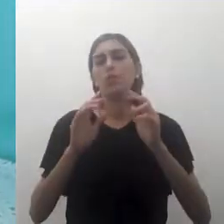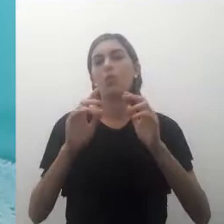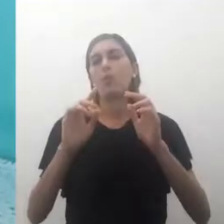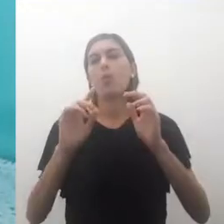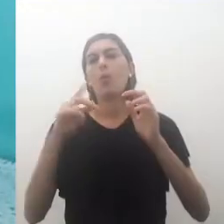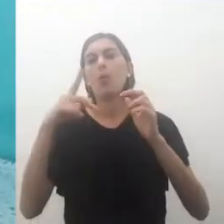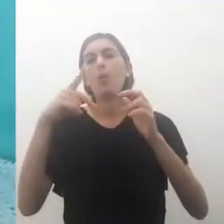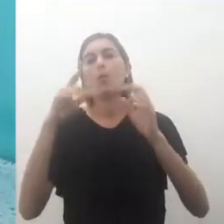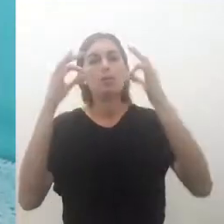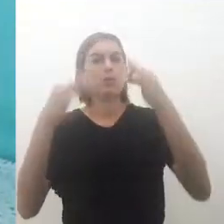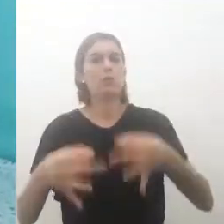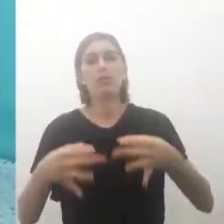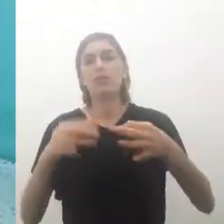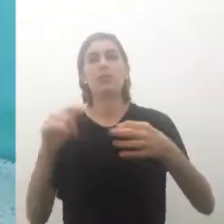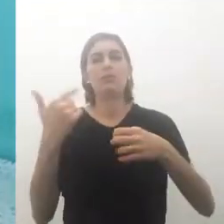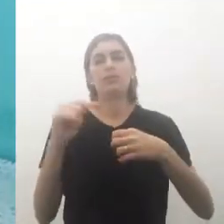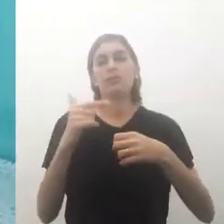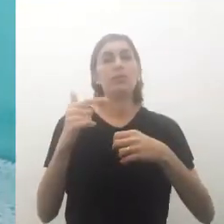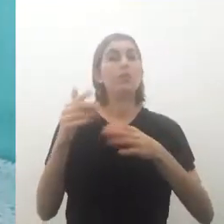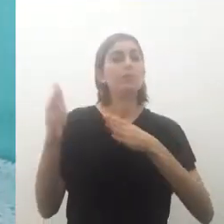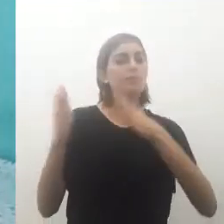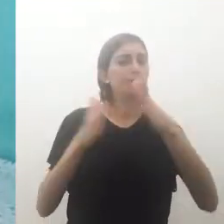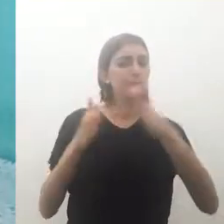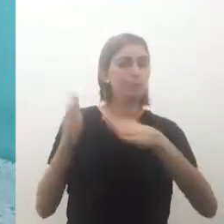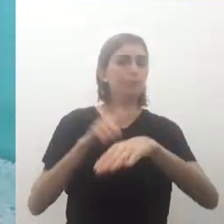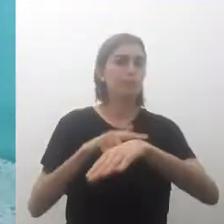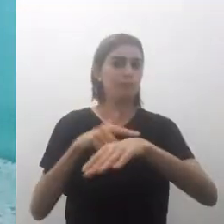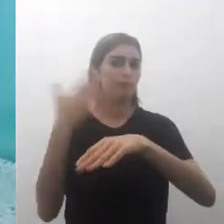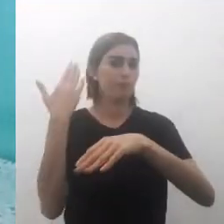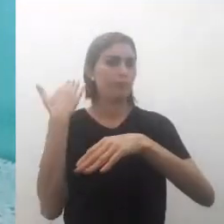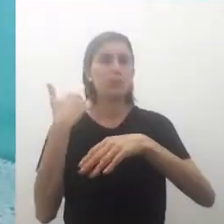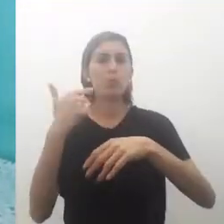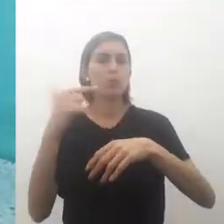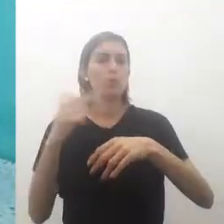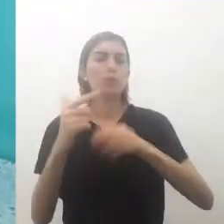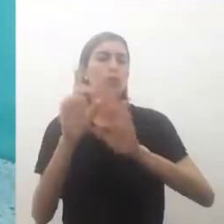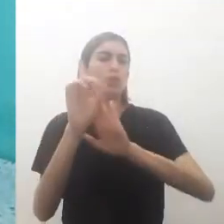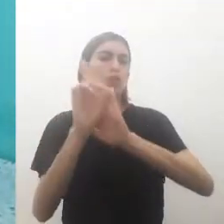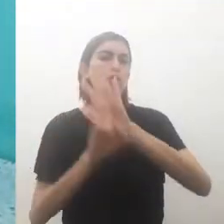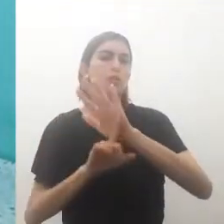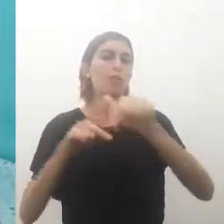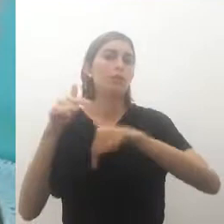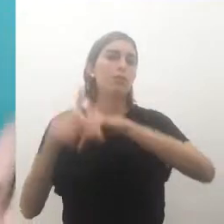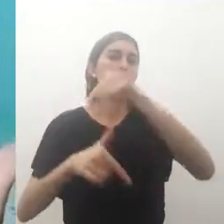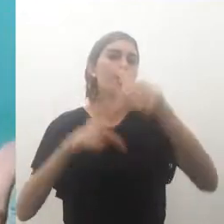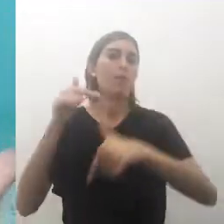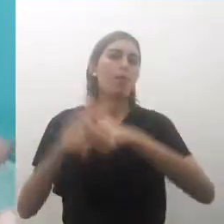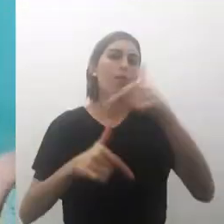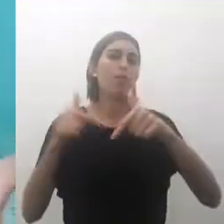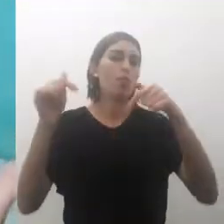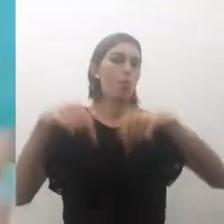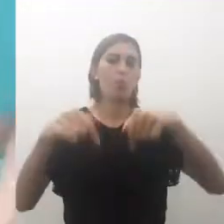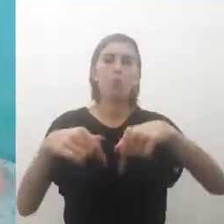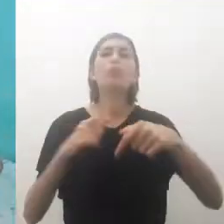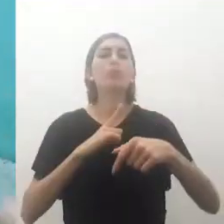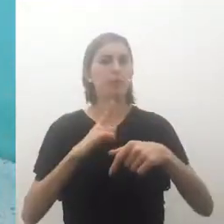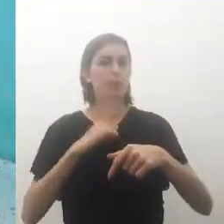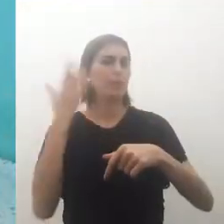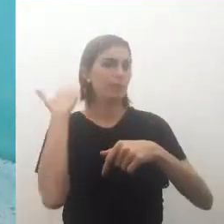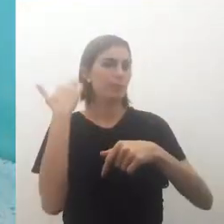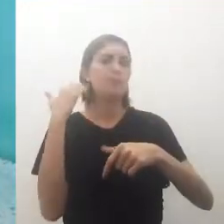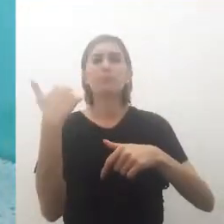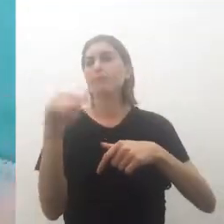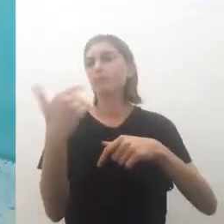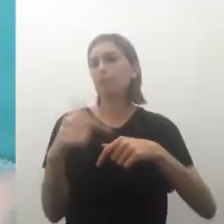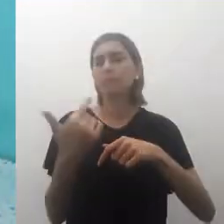muito pontuais, assertivas, né? Naquele momento não se refletia os direitos trabalhistas como a gente tem nesse